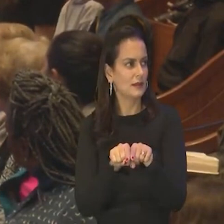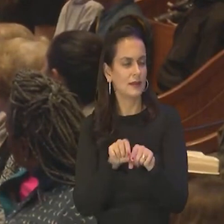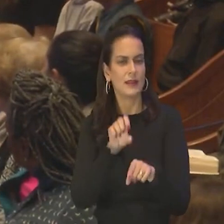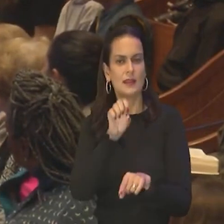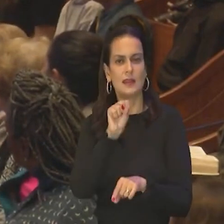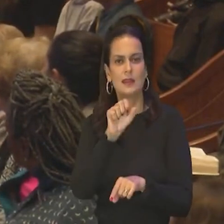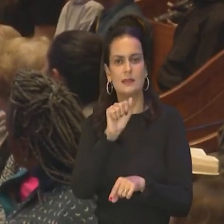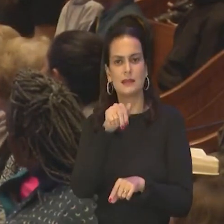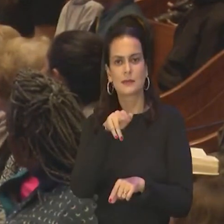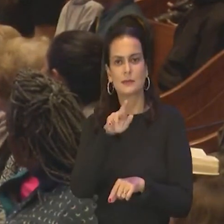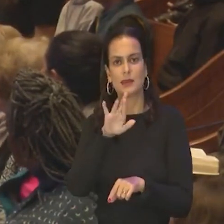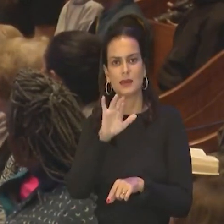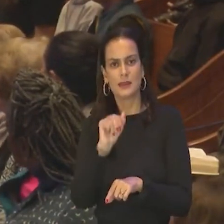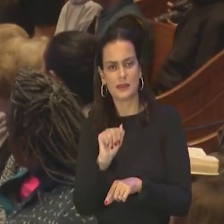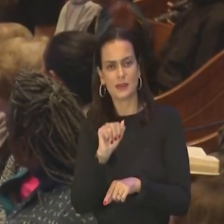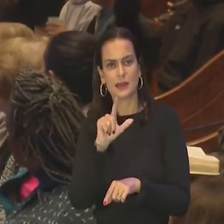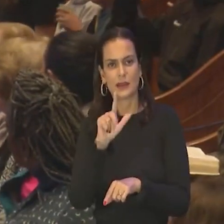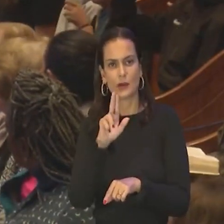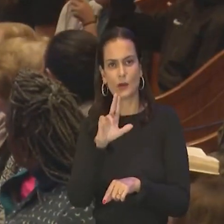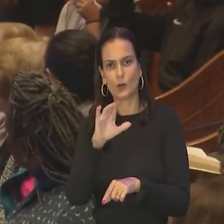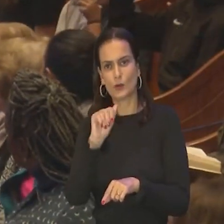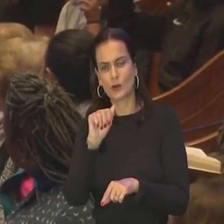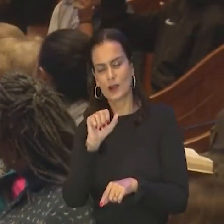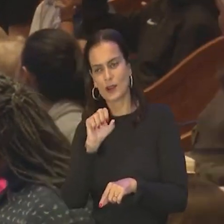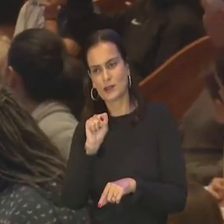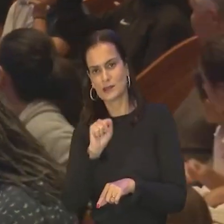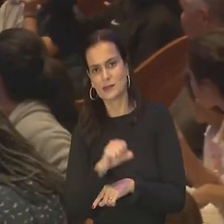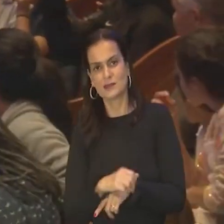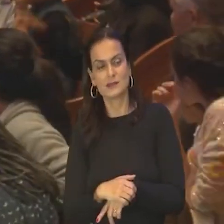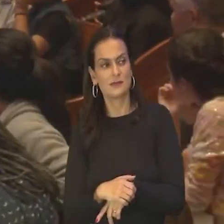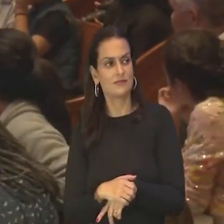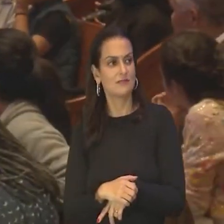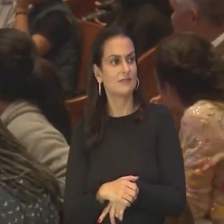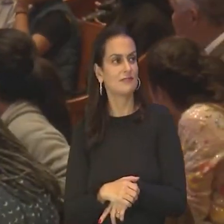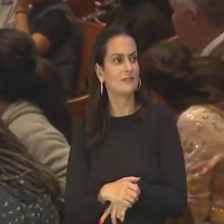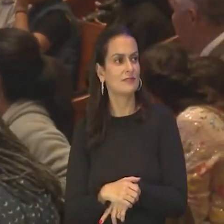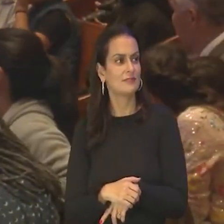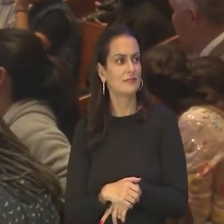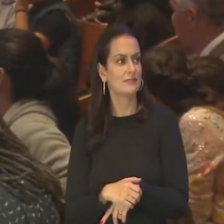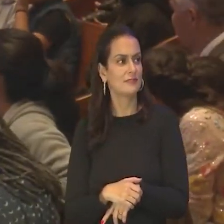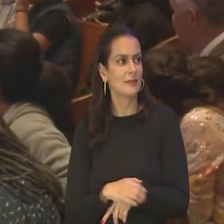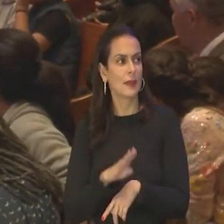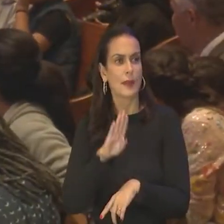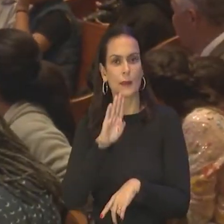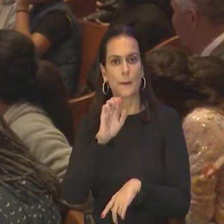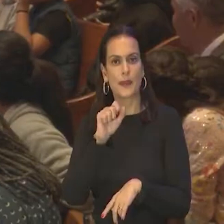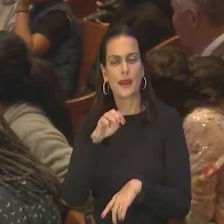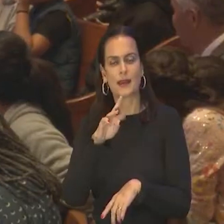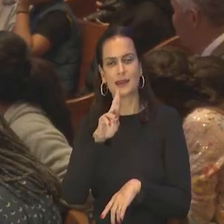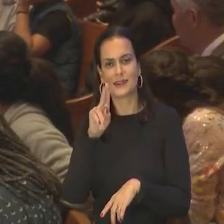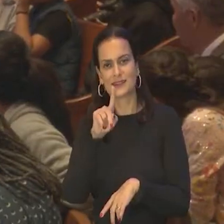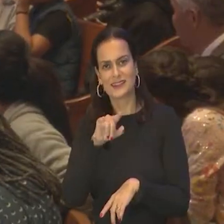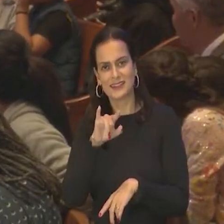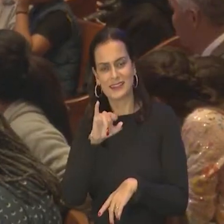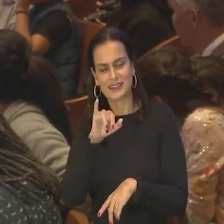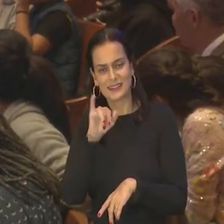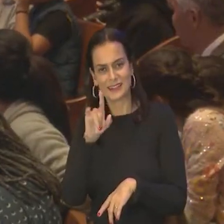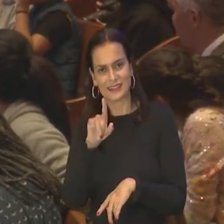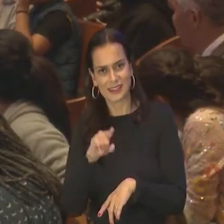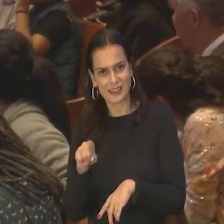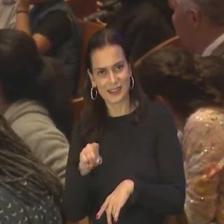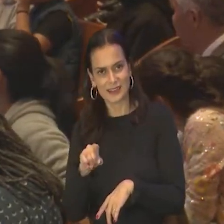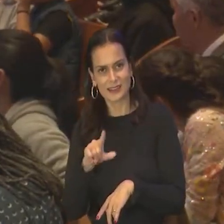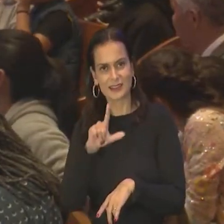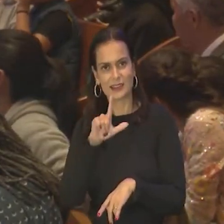Samira, Lucas, sim, também. Beatriz. O